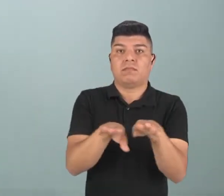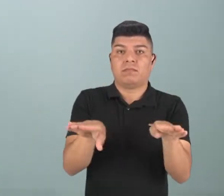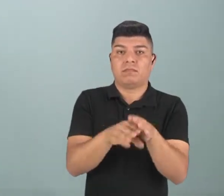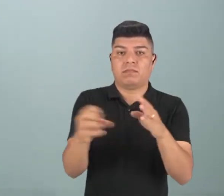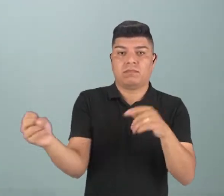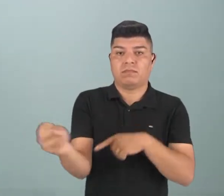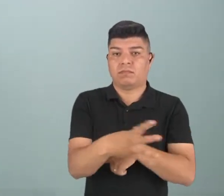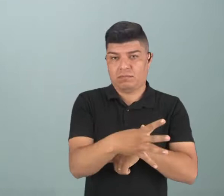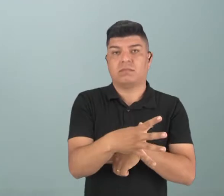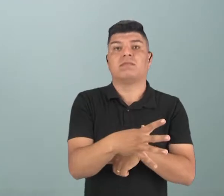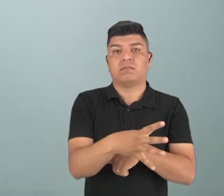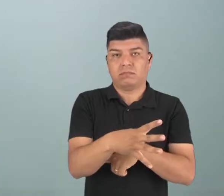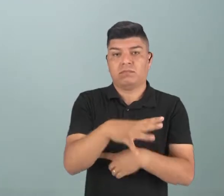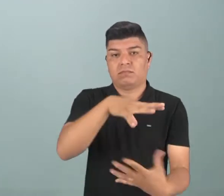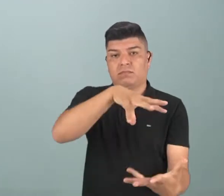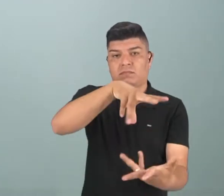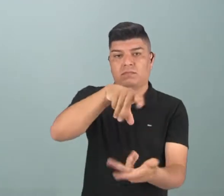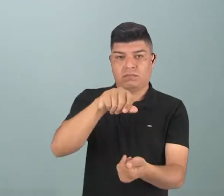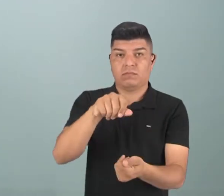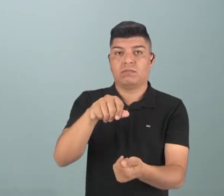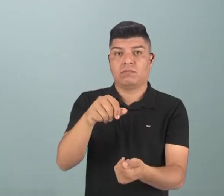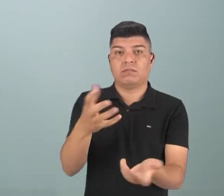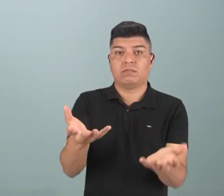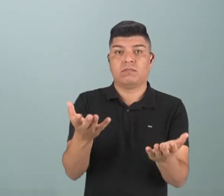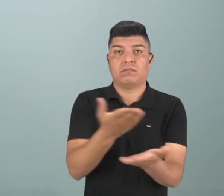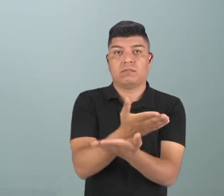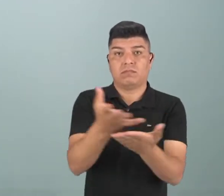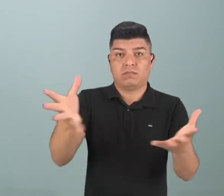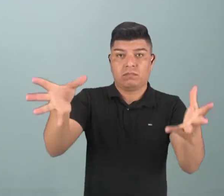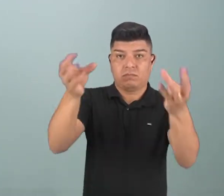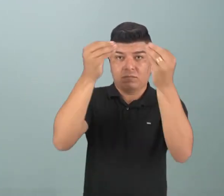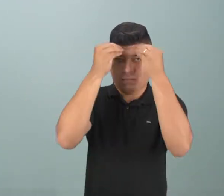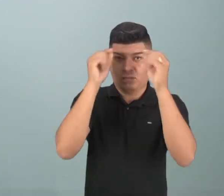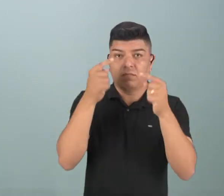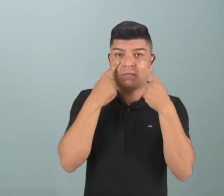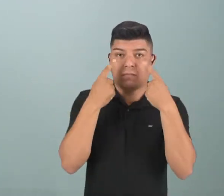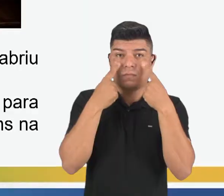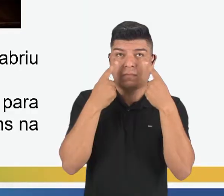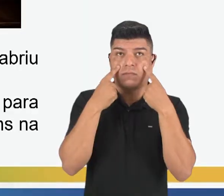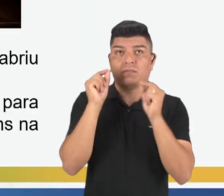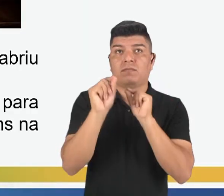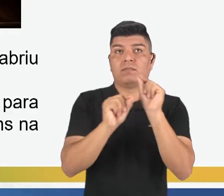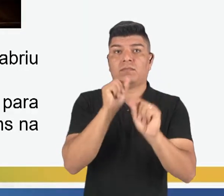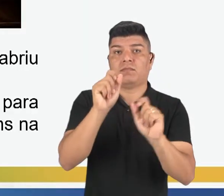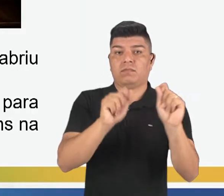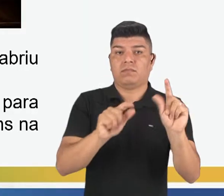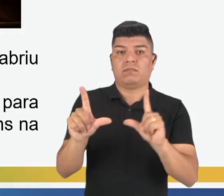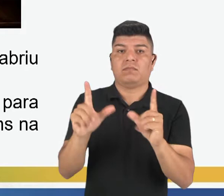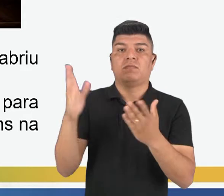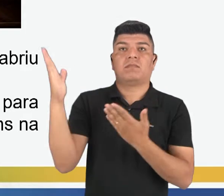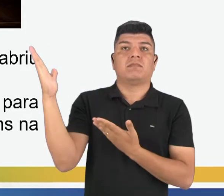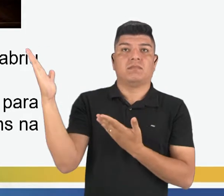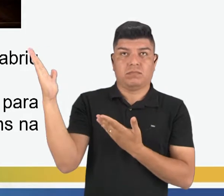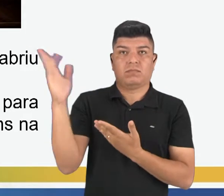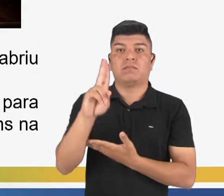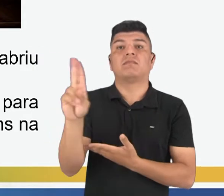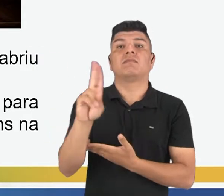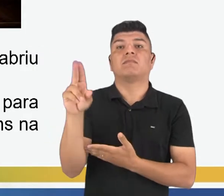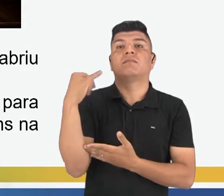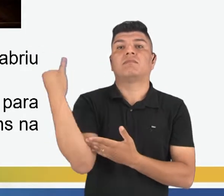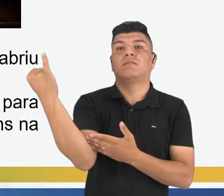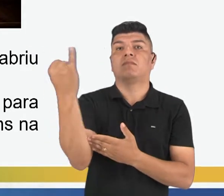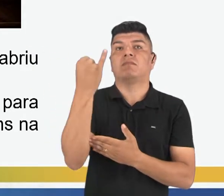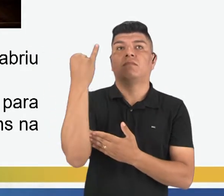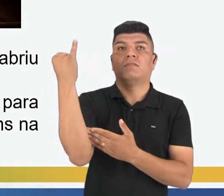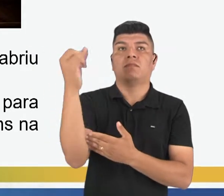essa nova tendência, a esse mundo. E eu quero que vocês gravem bem, observe aqui nesse próximo slide, sobre um nome muito